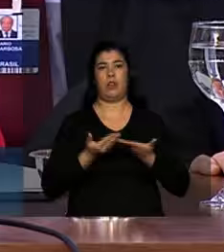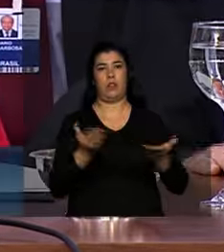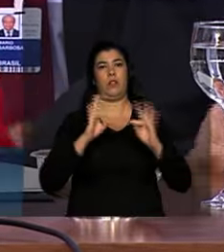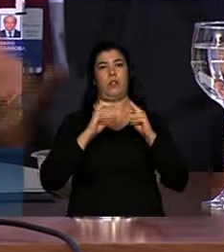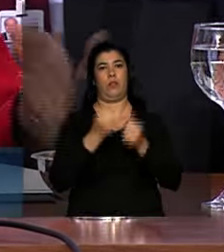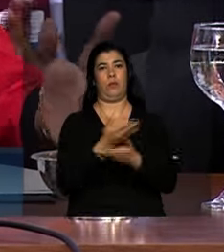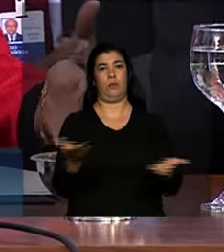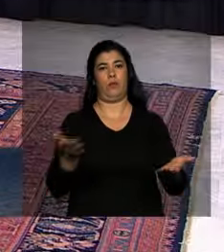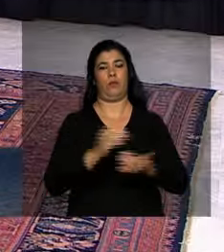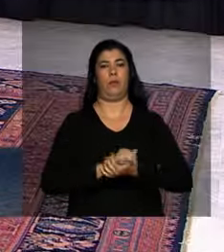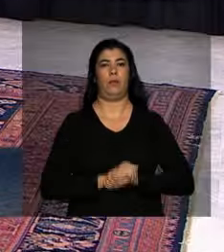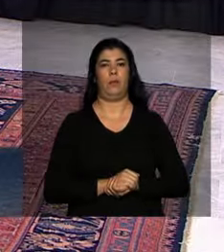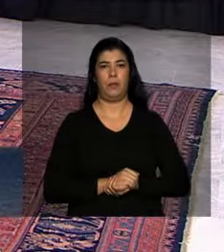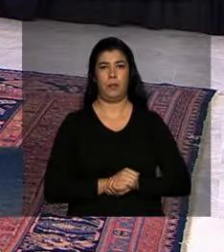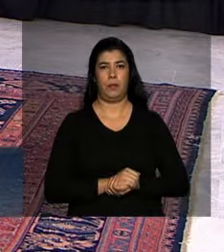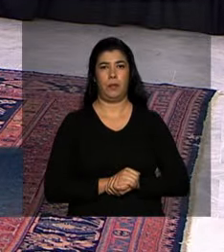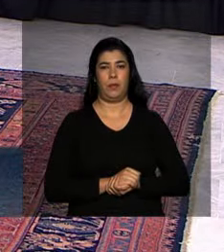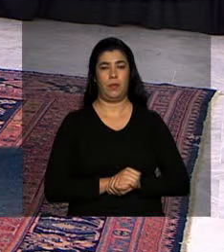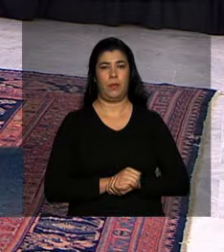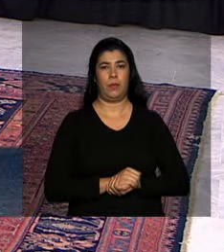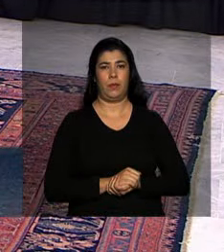todos.